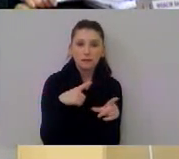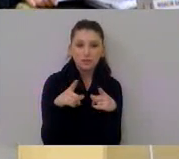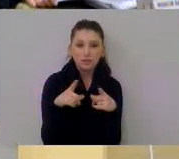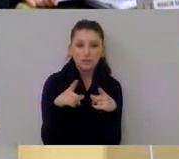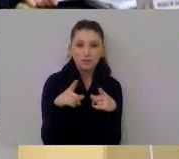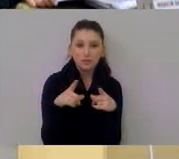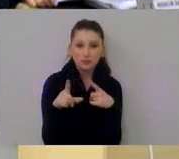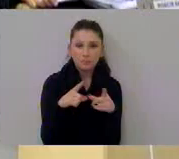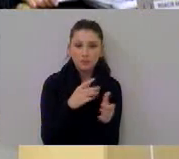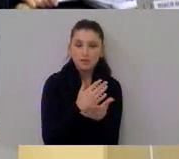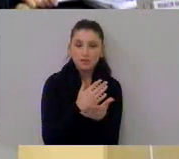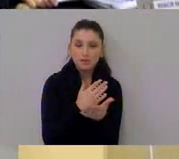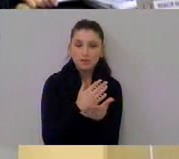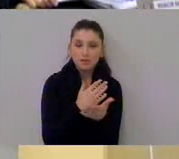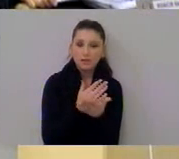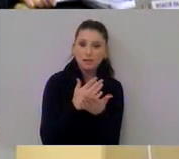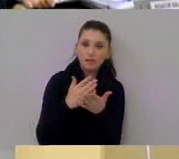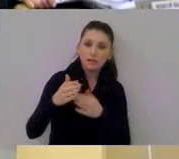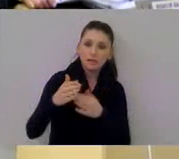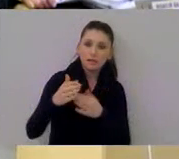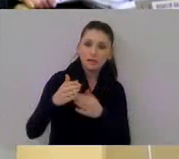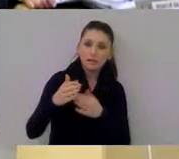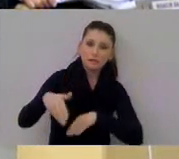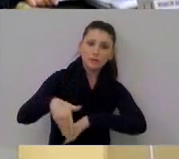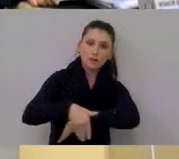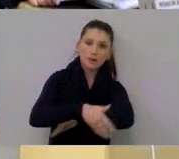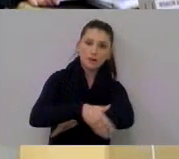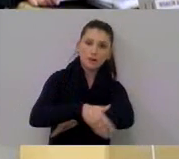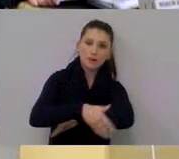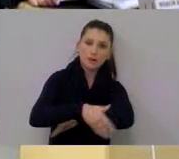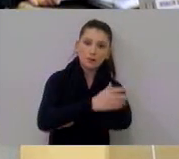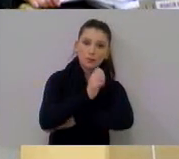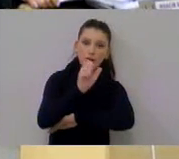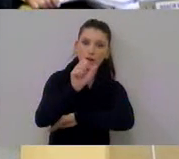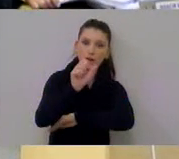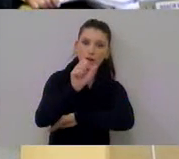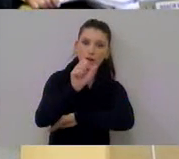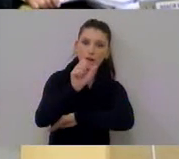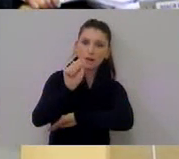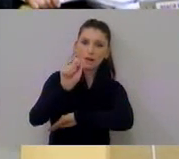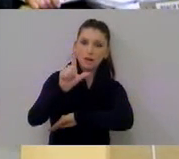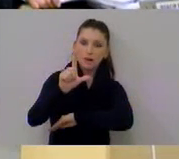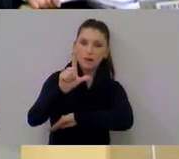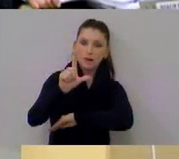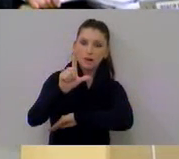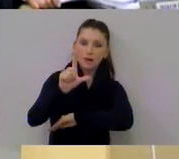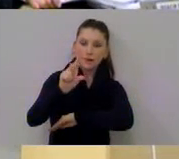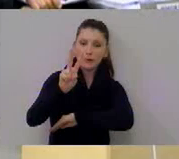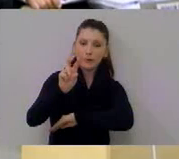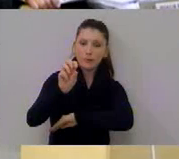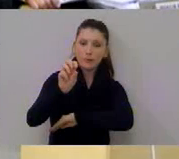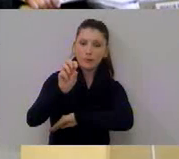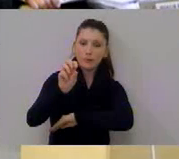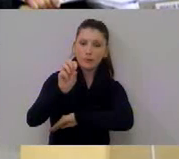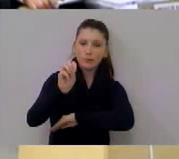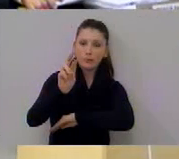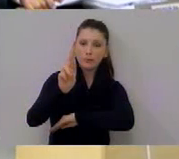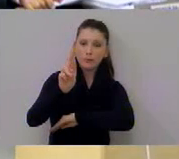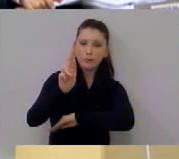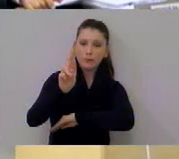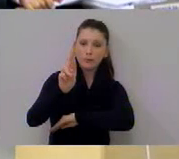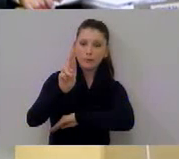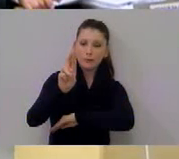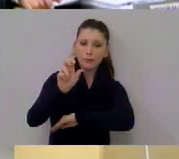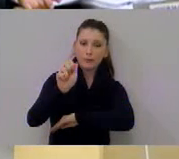rua Alvorada, com patrulhamento da estrada e